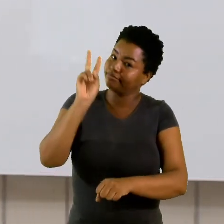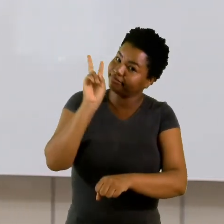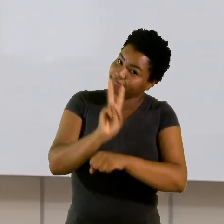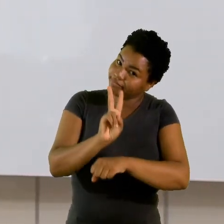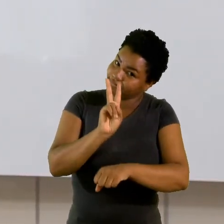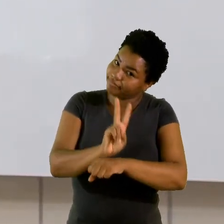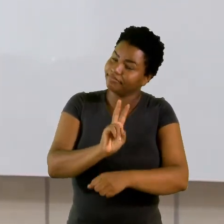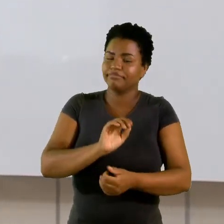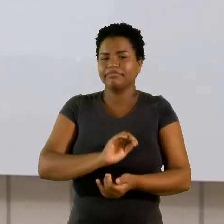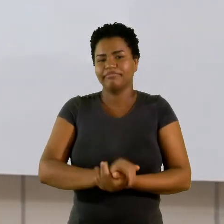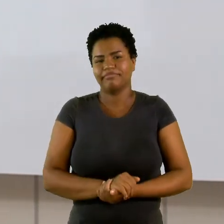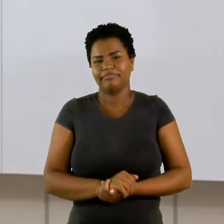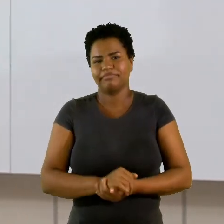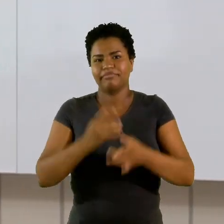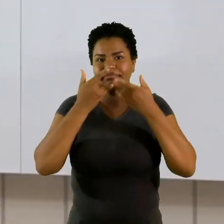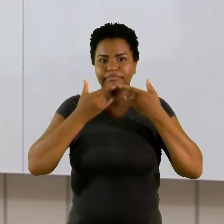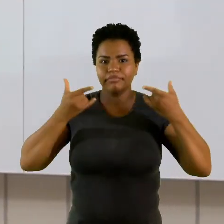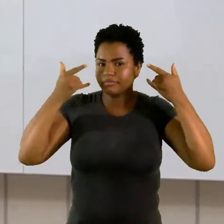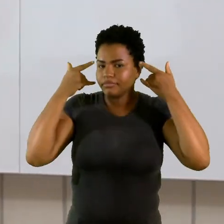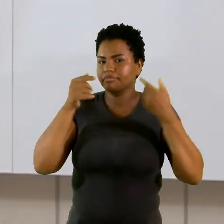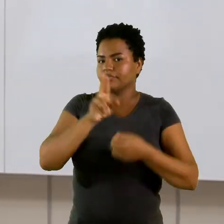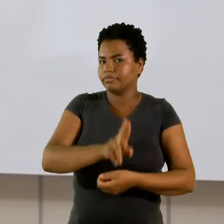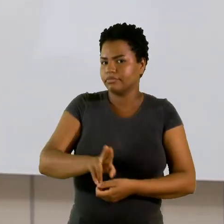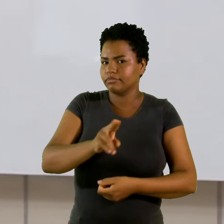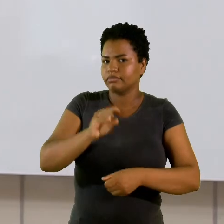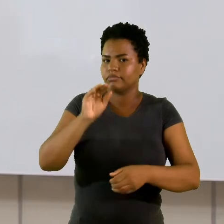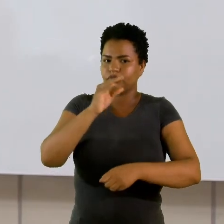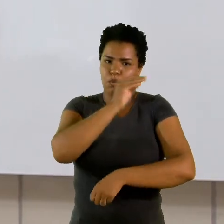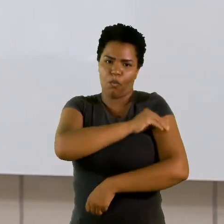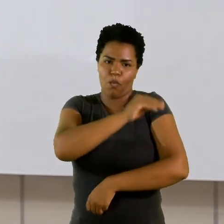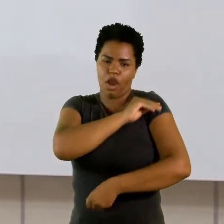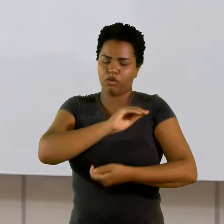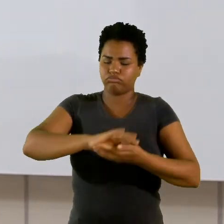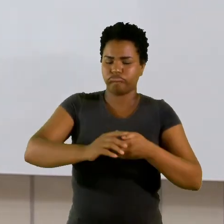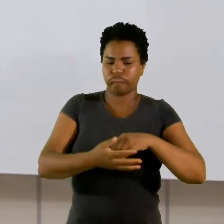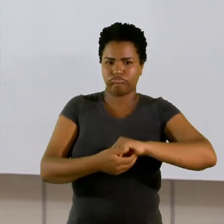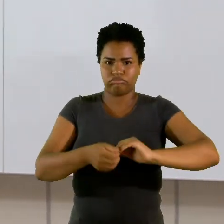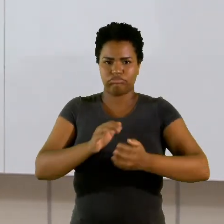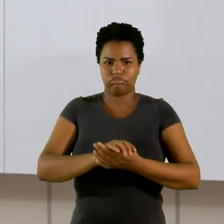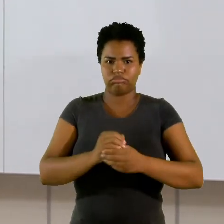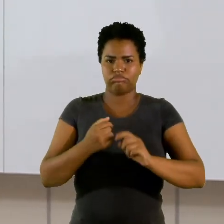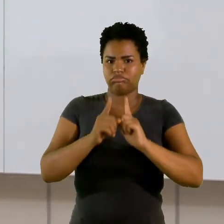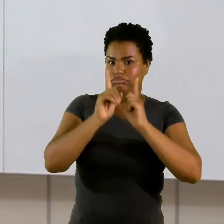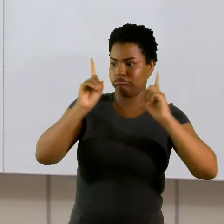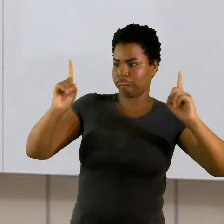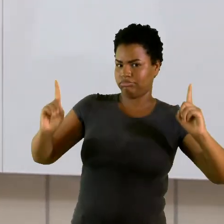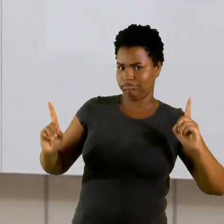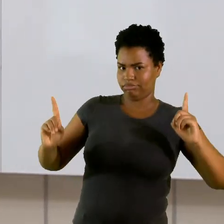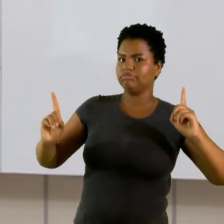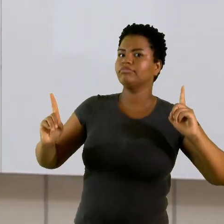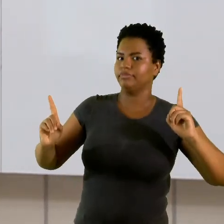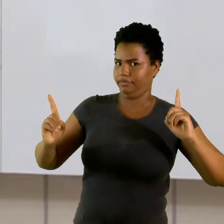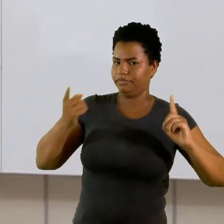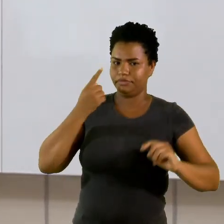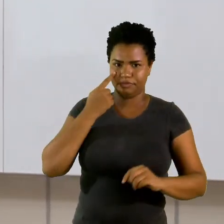protege com o uso da máscara, do álcool gel, mantenha distanciamento, viu?